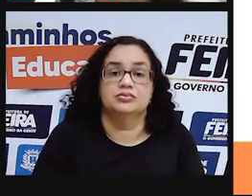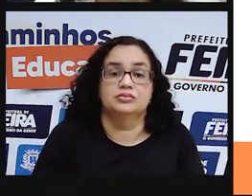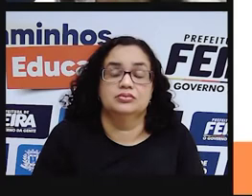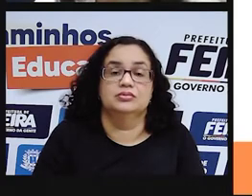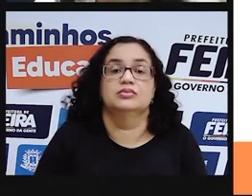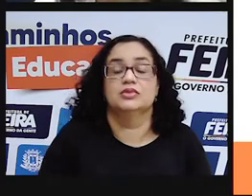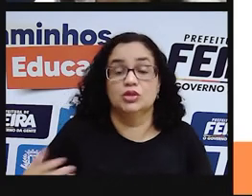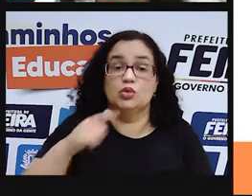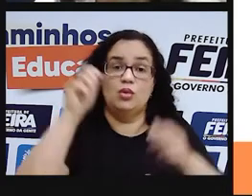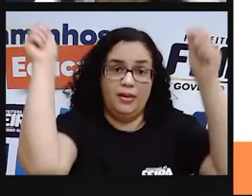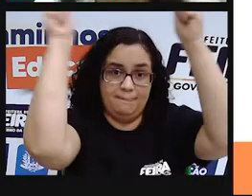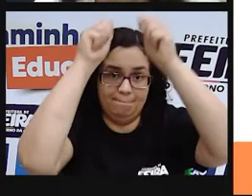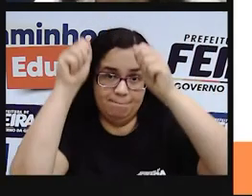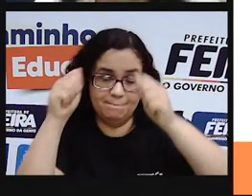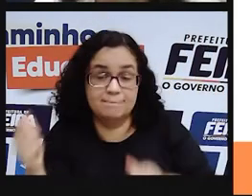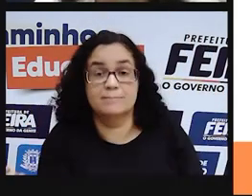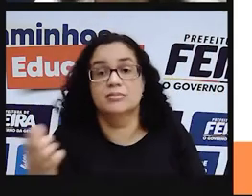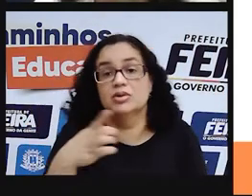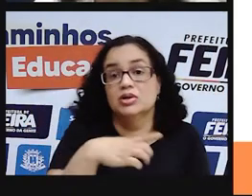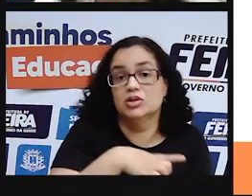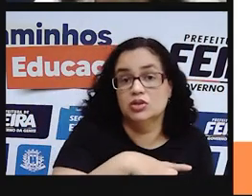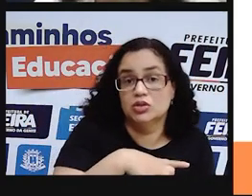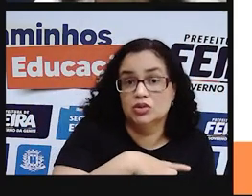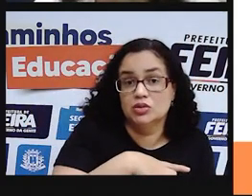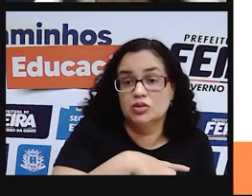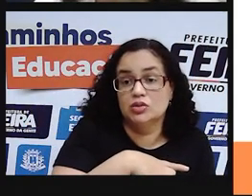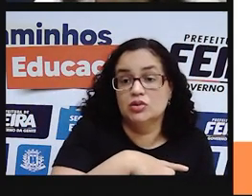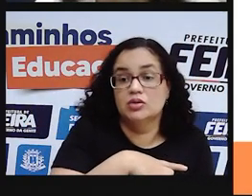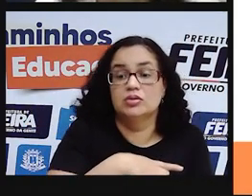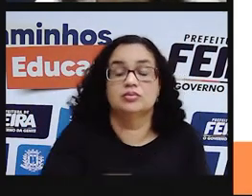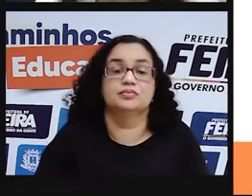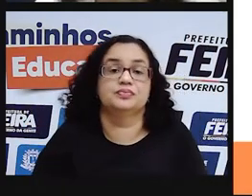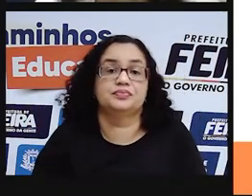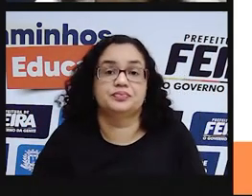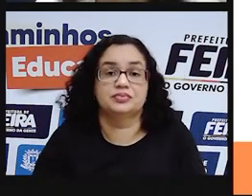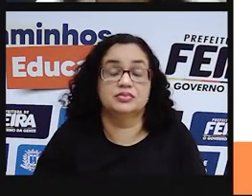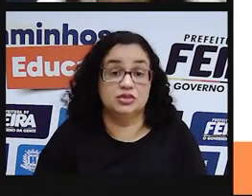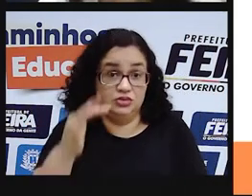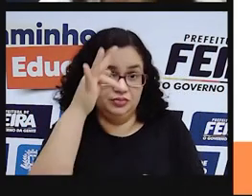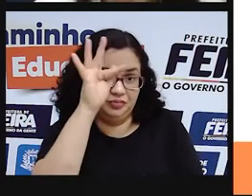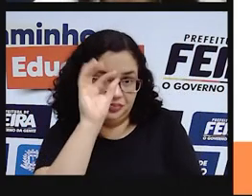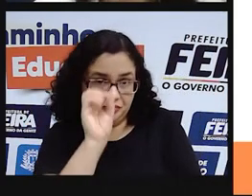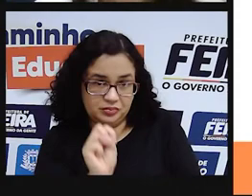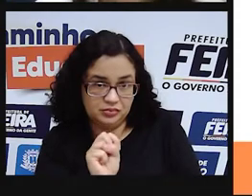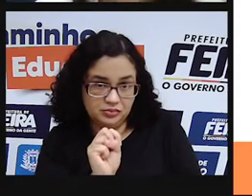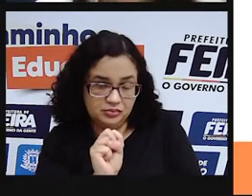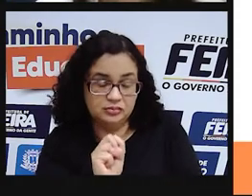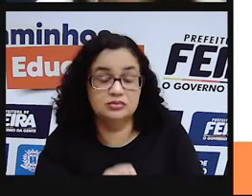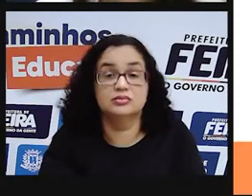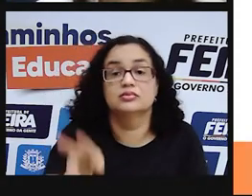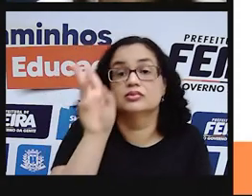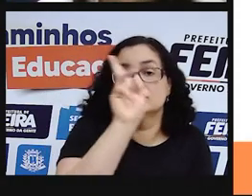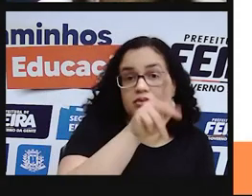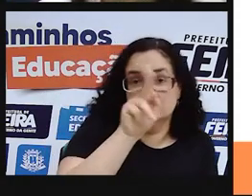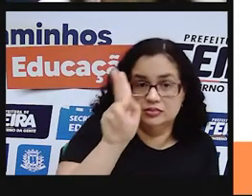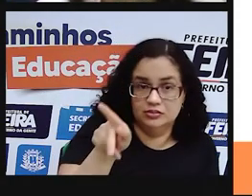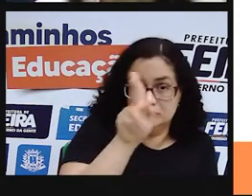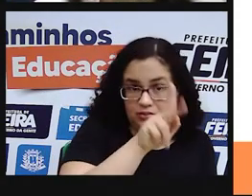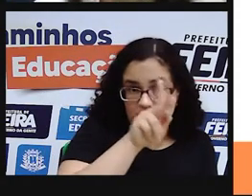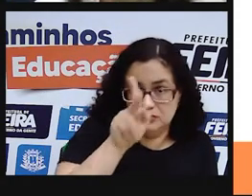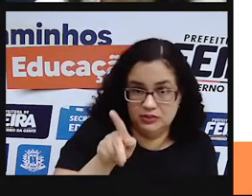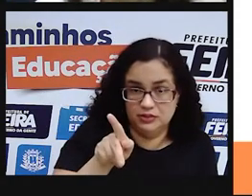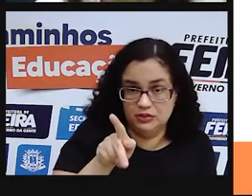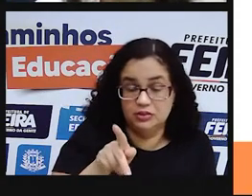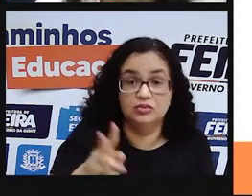no mapa onde mostrar as drogas a hidrografia de Feira de Santana e a pro colocou aqui para a gente